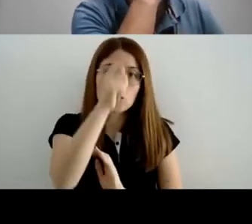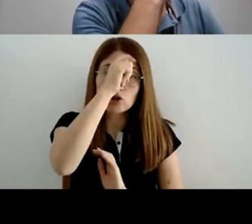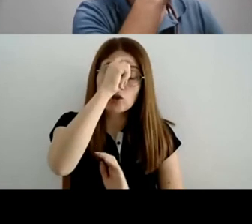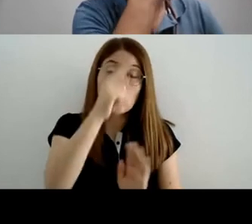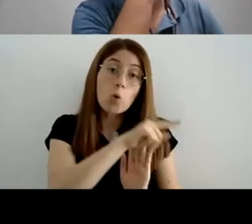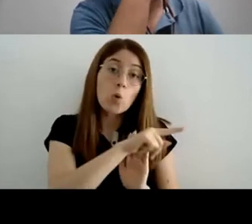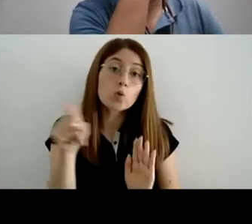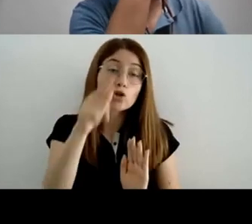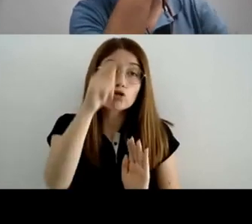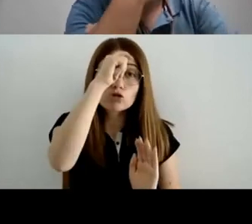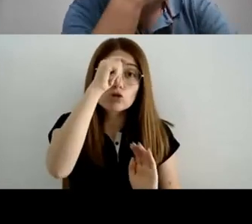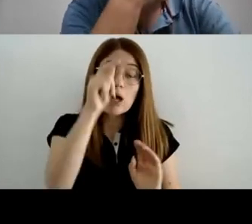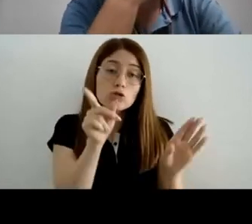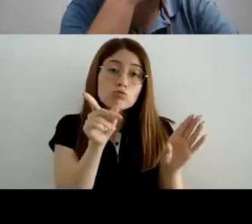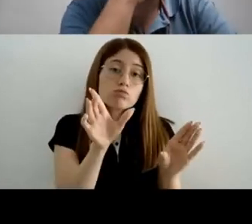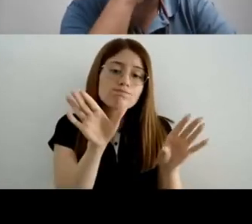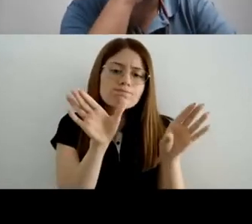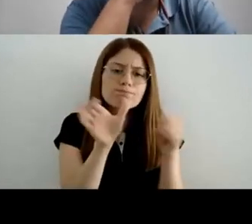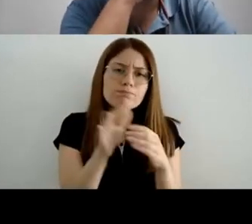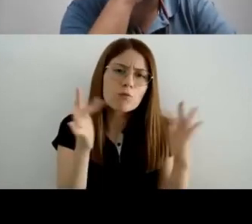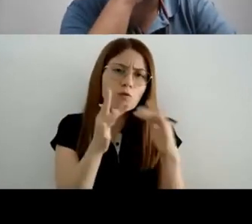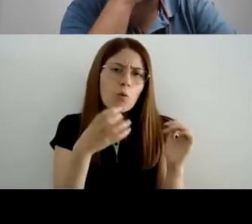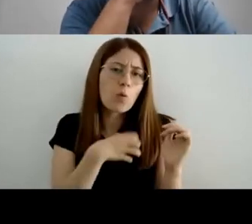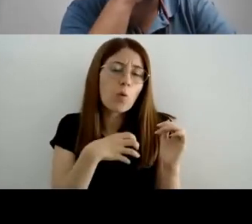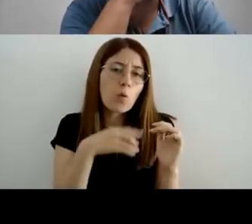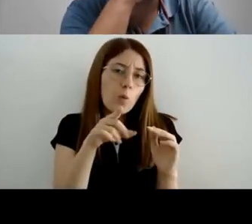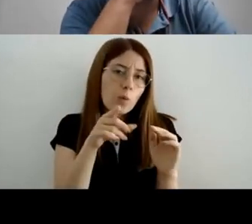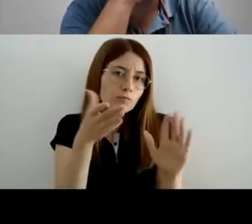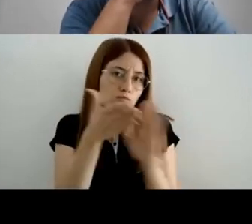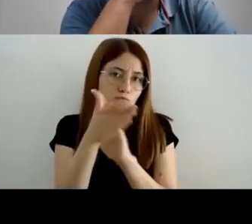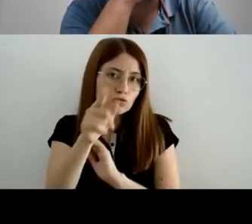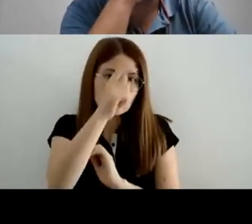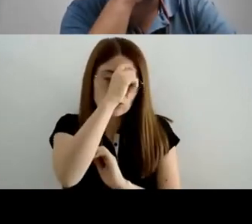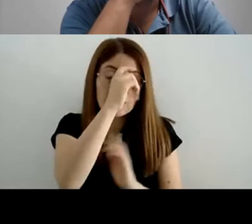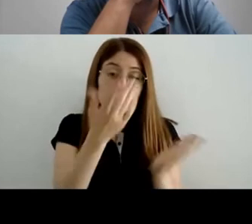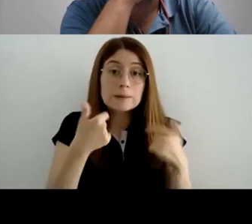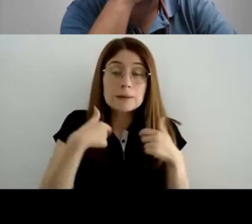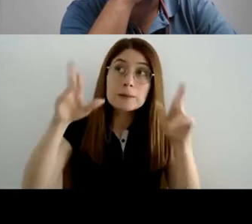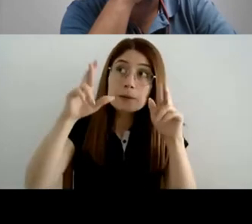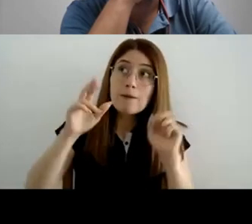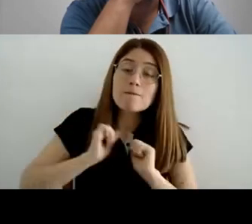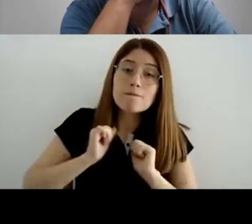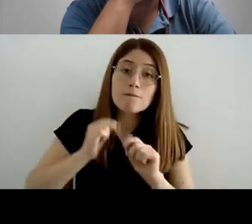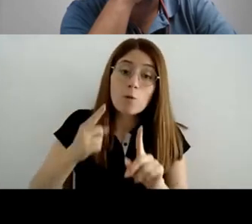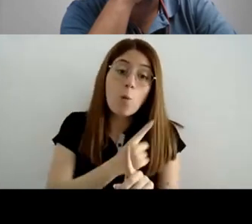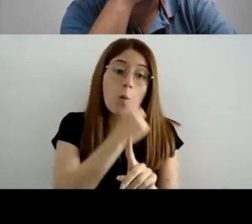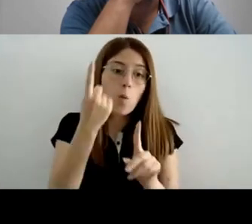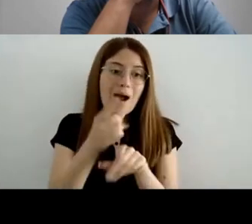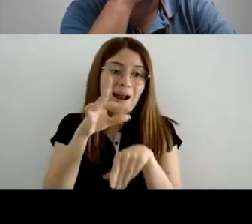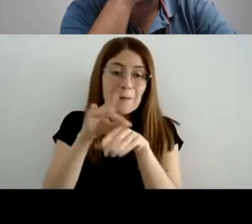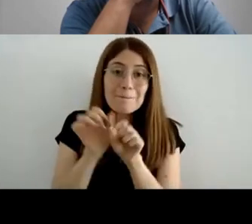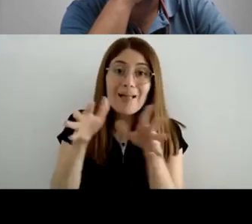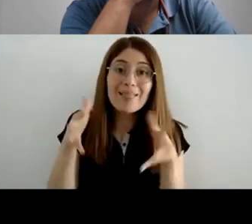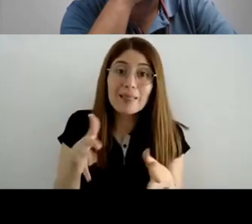estagiários ficam nos clubes, neste caso, nos quais fazem estágio. E a minha expectativa era que depois de um ano de pandemia, onde o